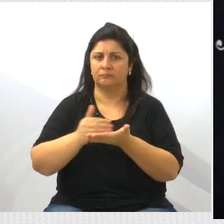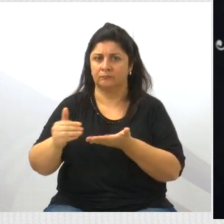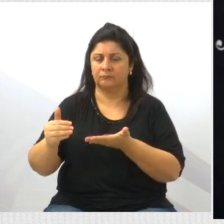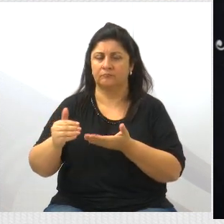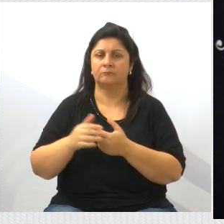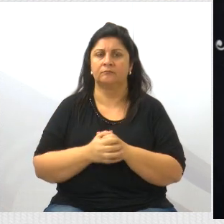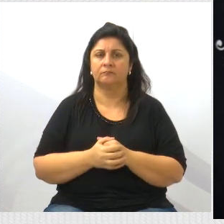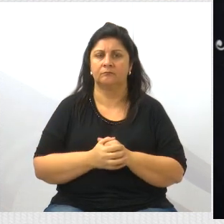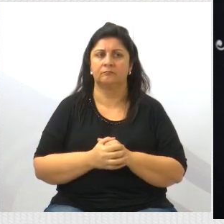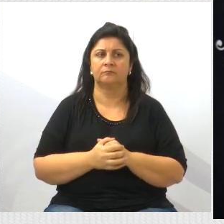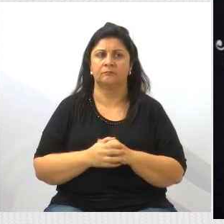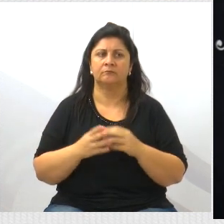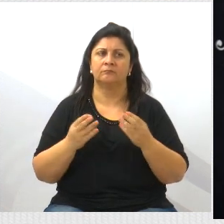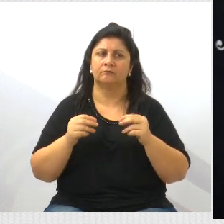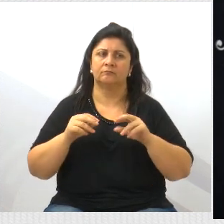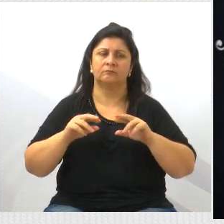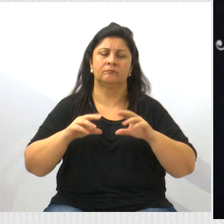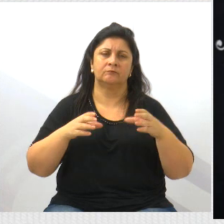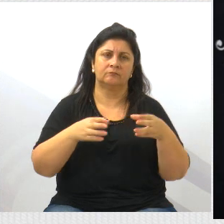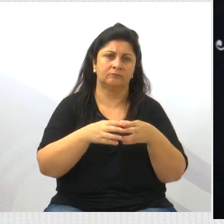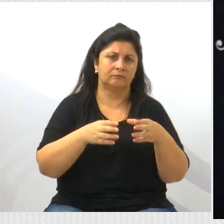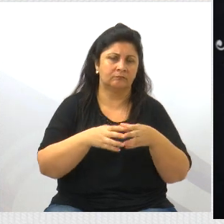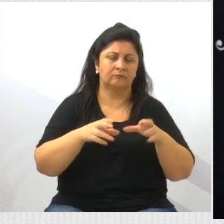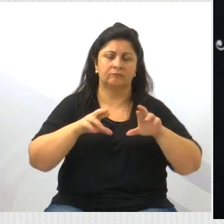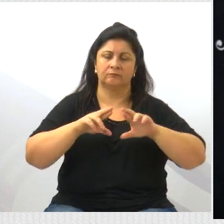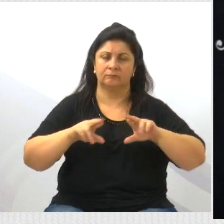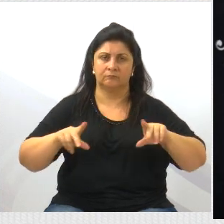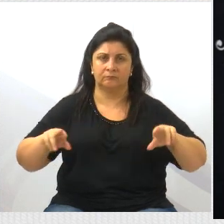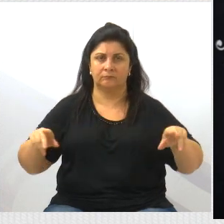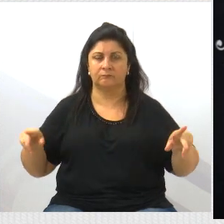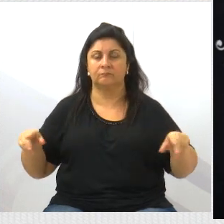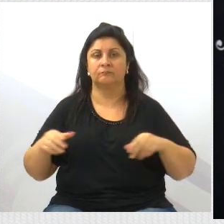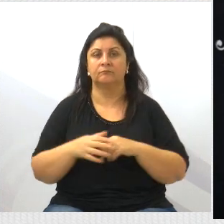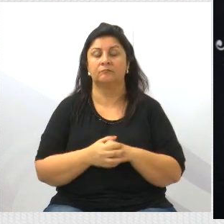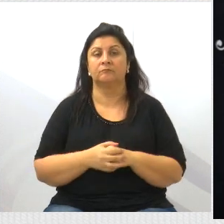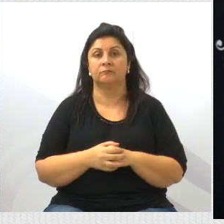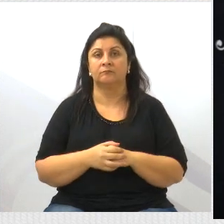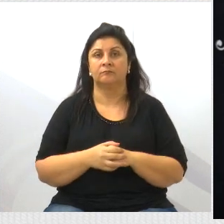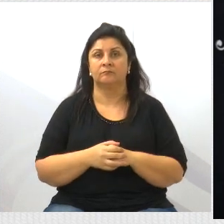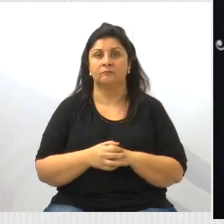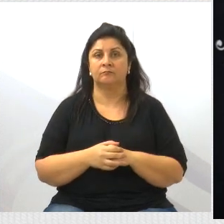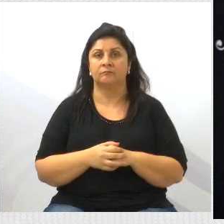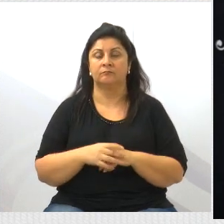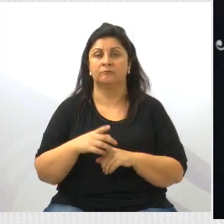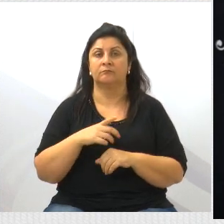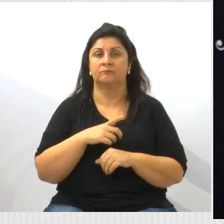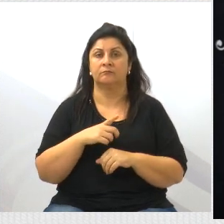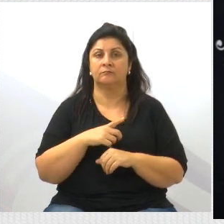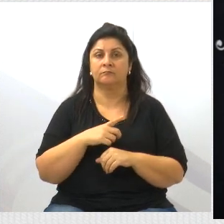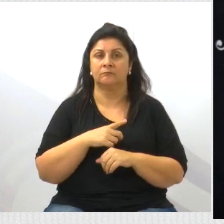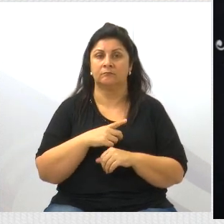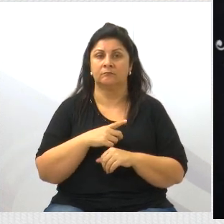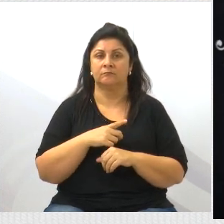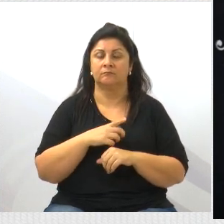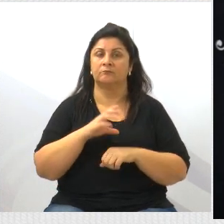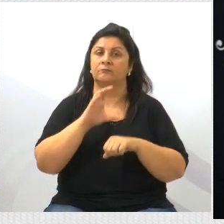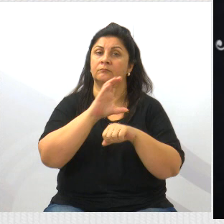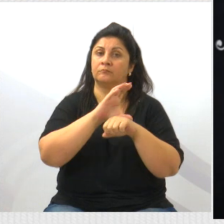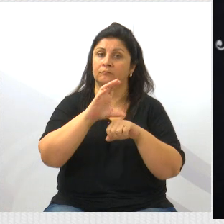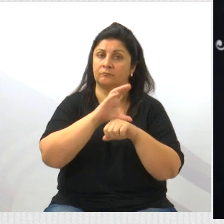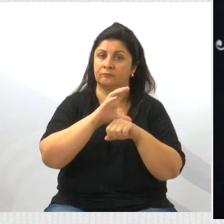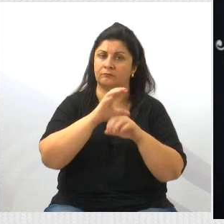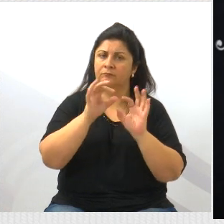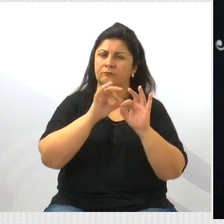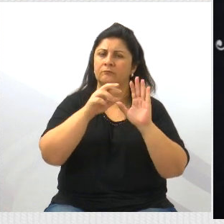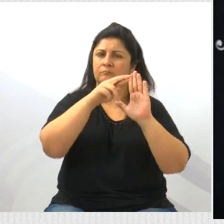conselhos deliberativos, né, os só consultivos, né, existem toda a constituição desse conselho,